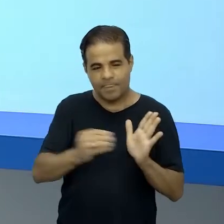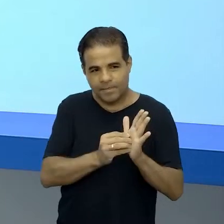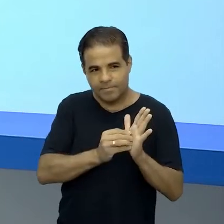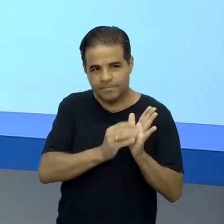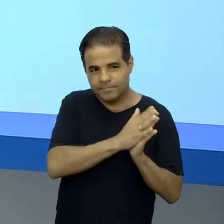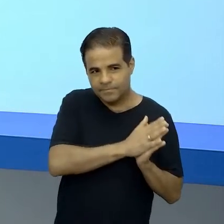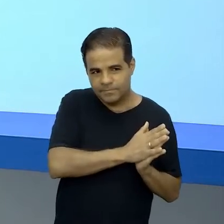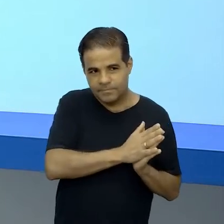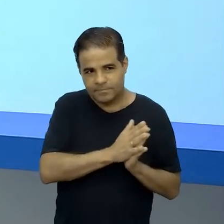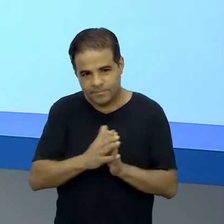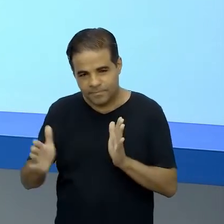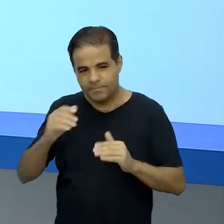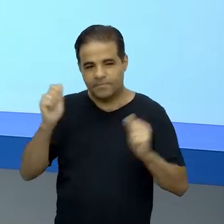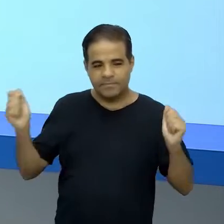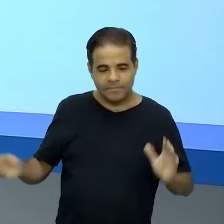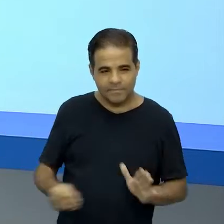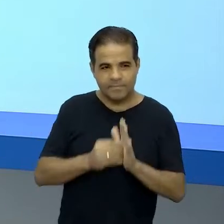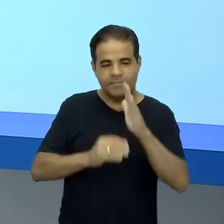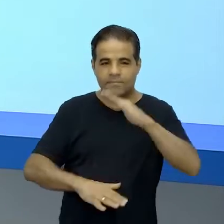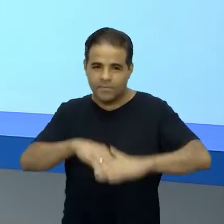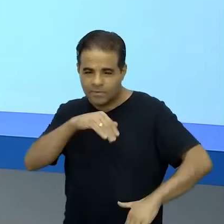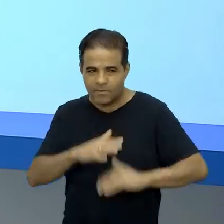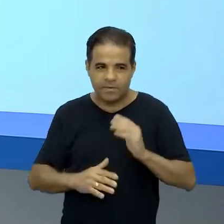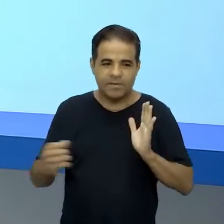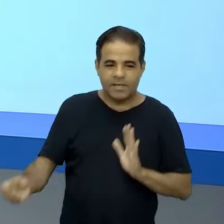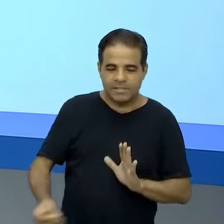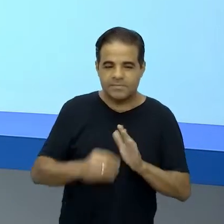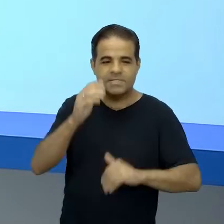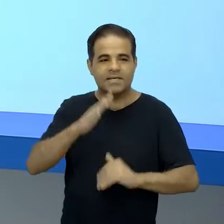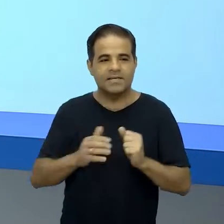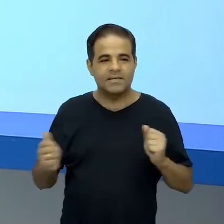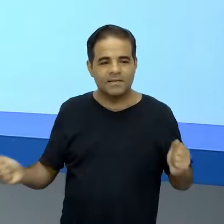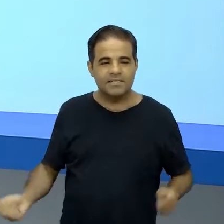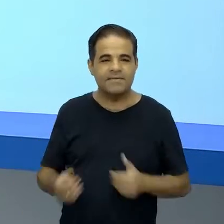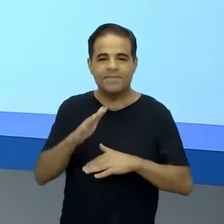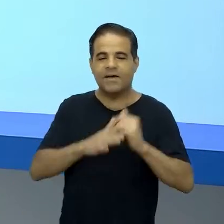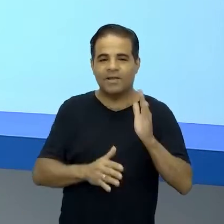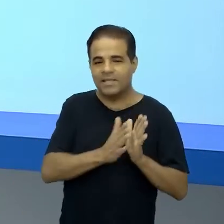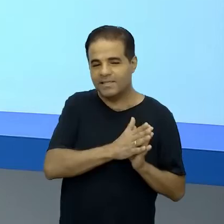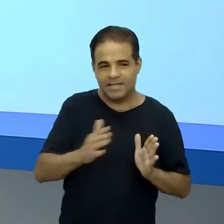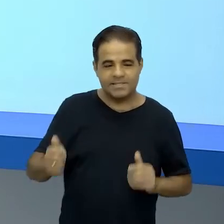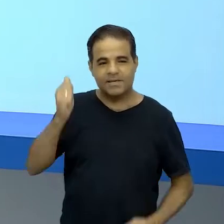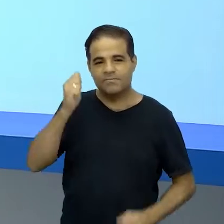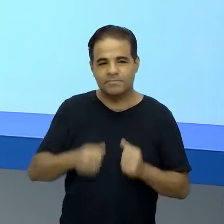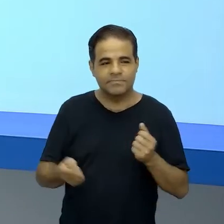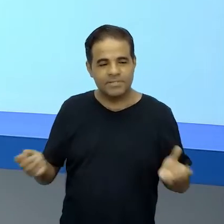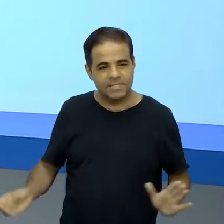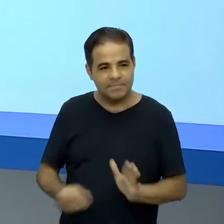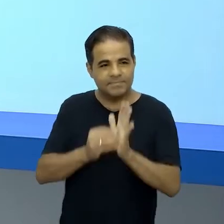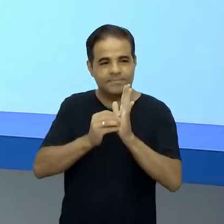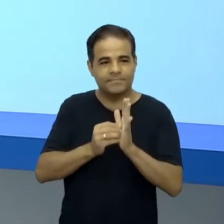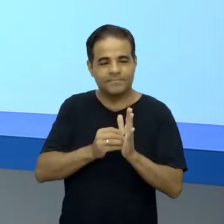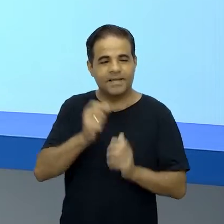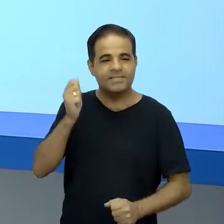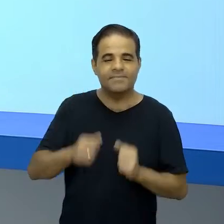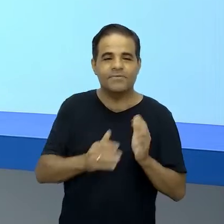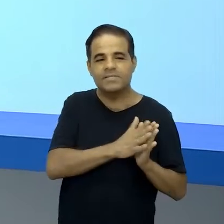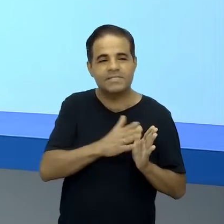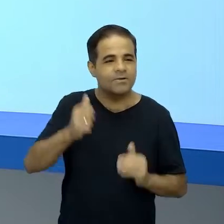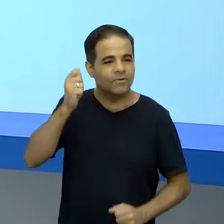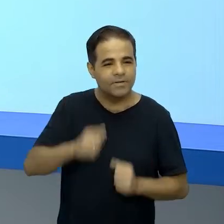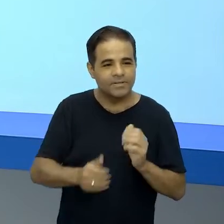arte, ela casou com outro artista plástico, né, que também era da performance, e eles fizeram várias performances juntos.